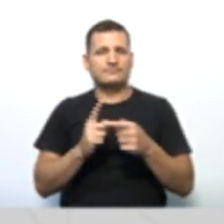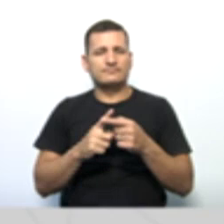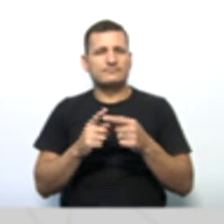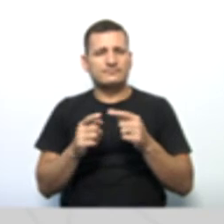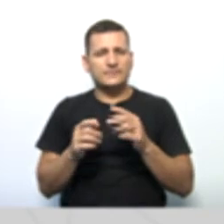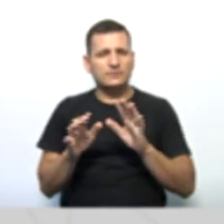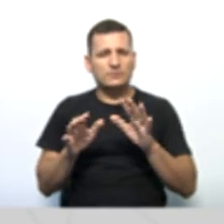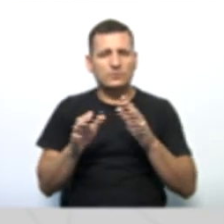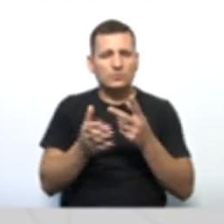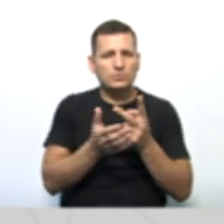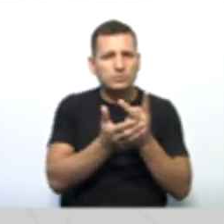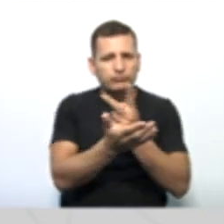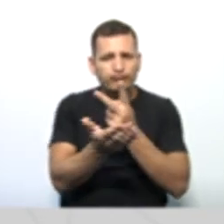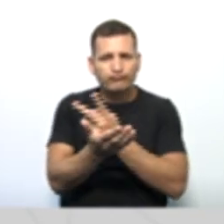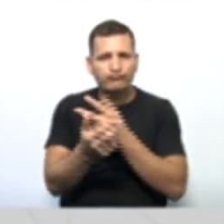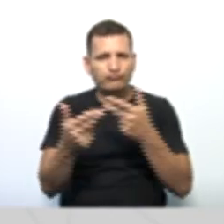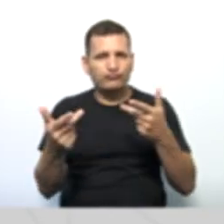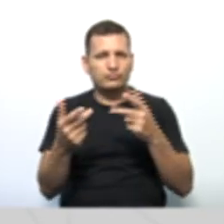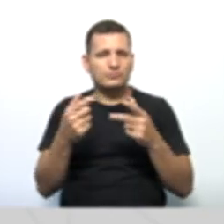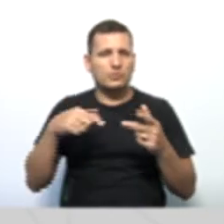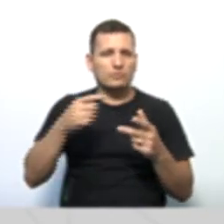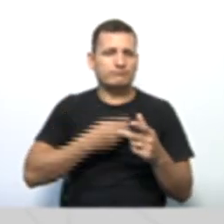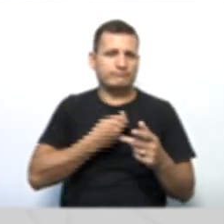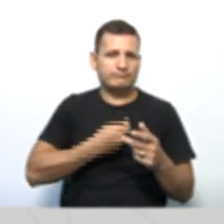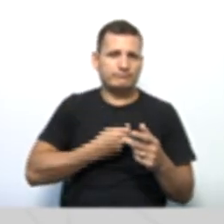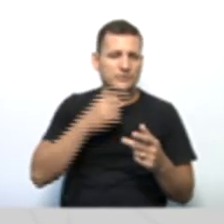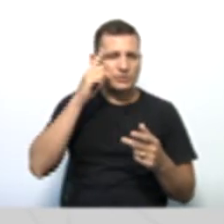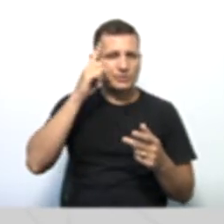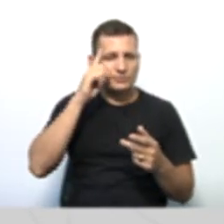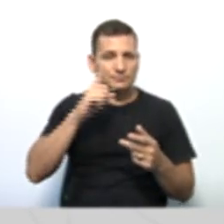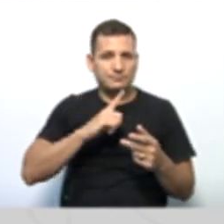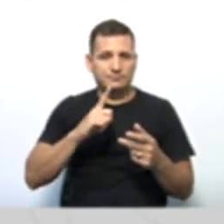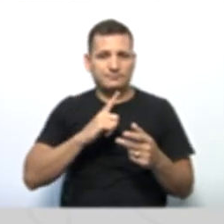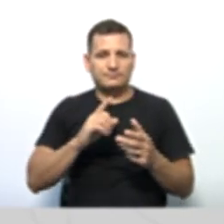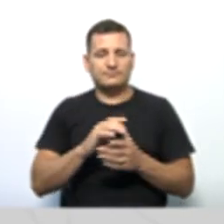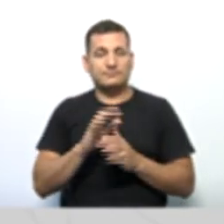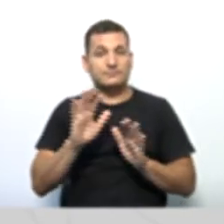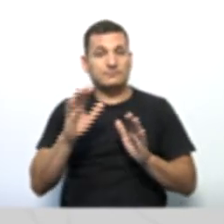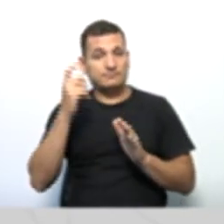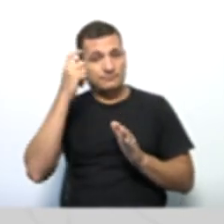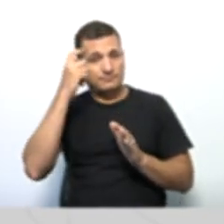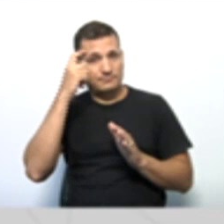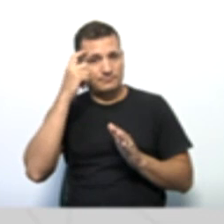situações como essa no nosso dia a dia. Então, é hora de pensar, por exemplo,